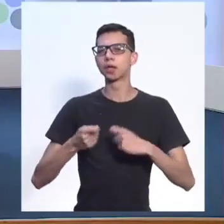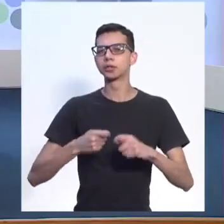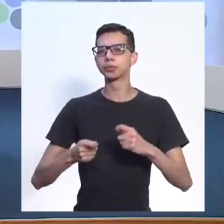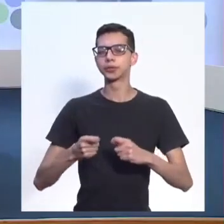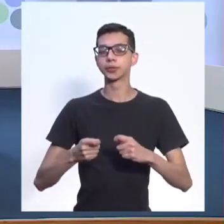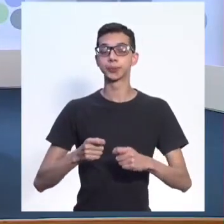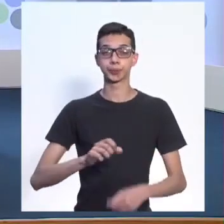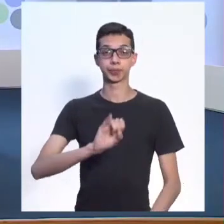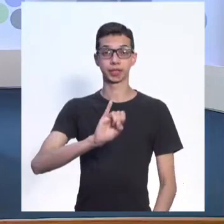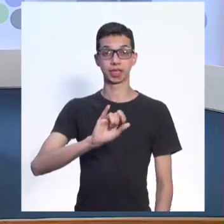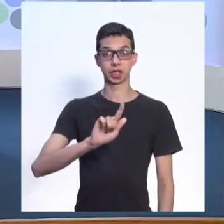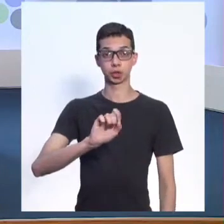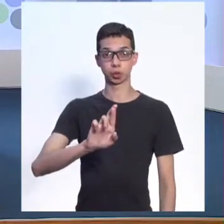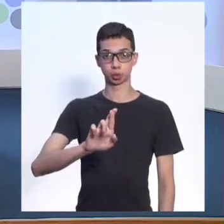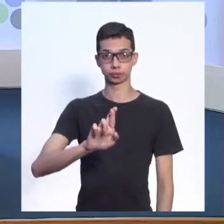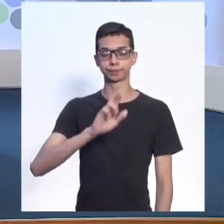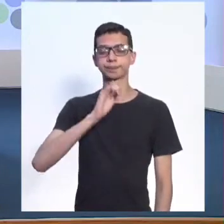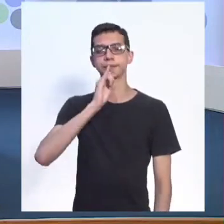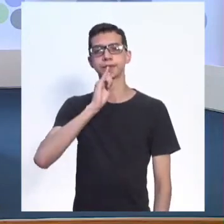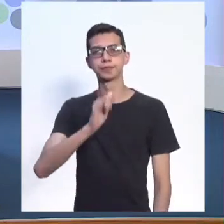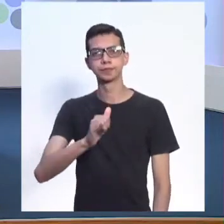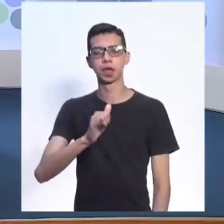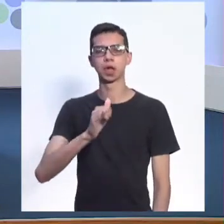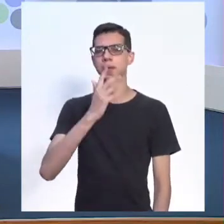O Igor, tipo um gerente.